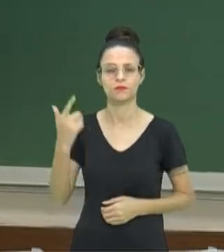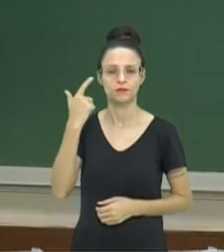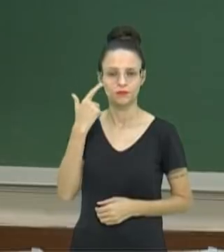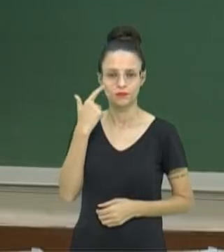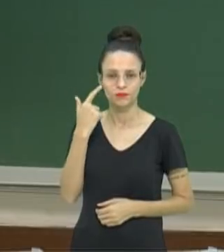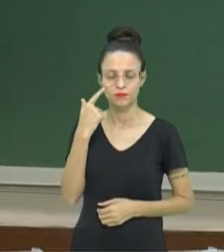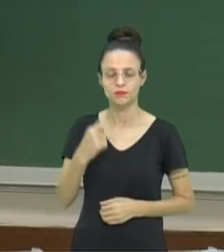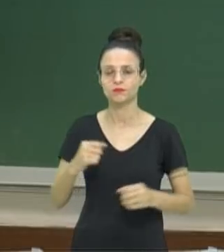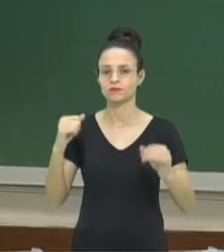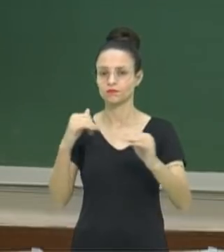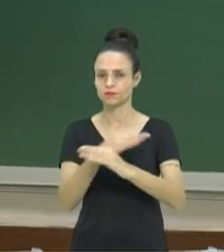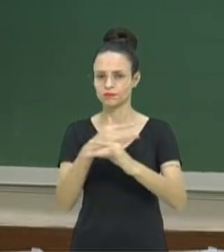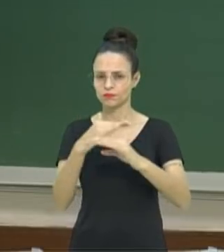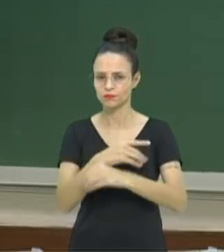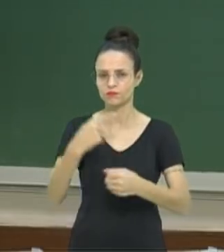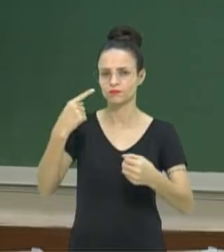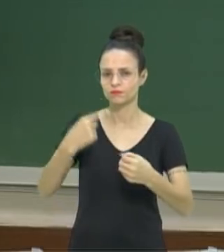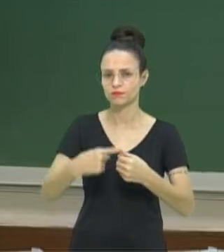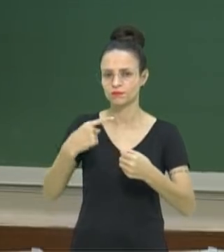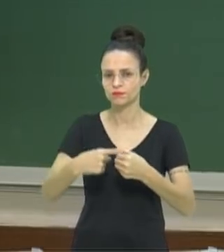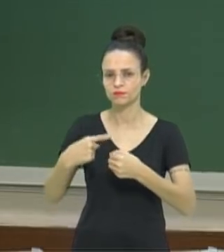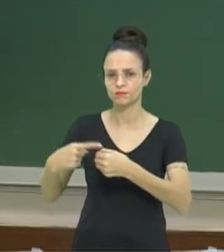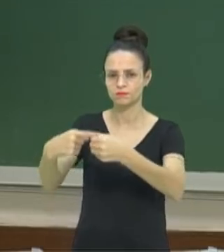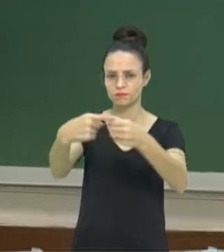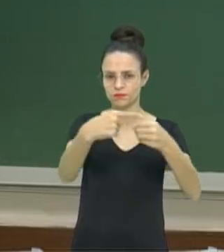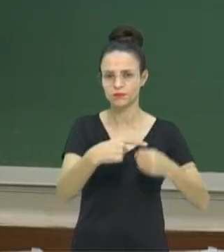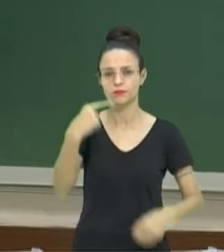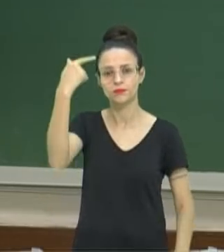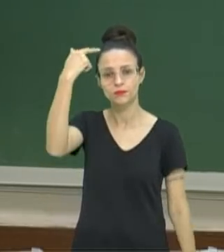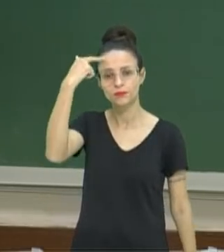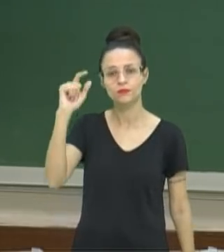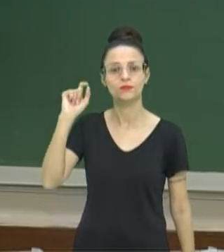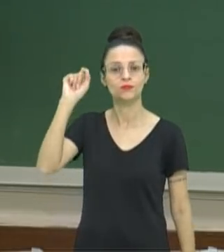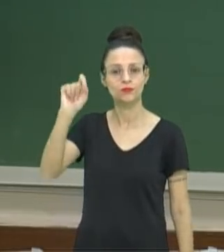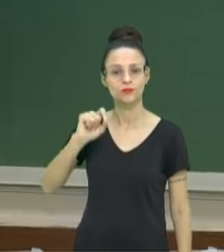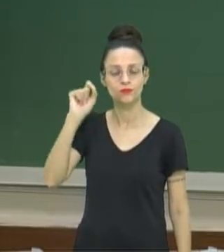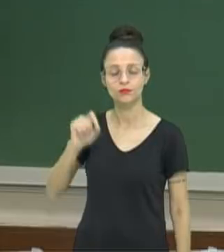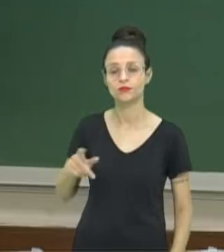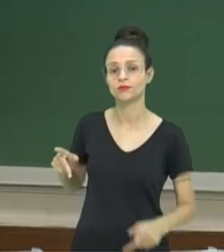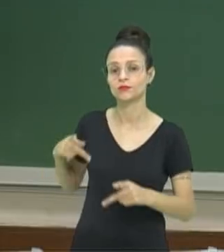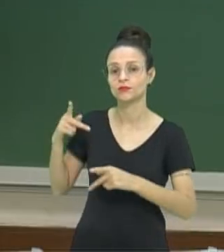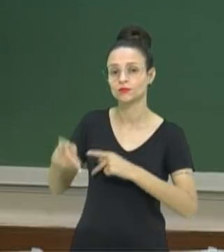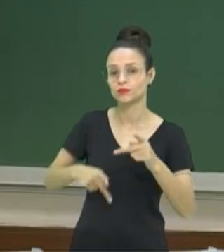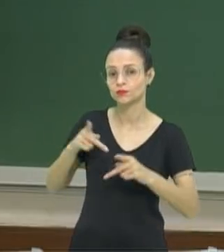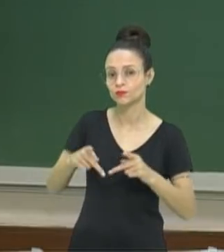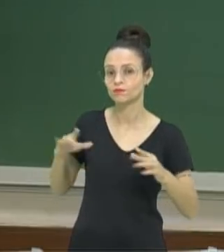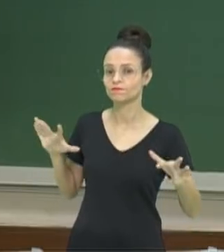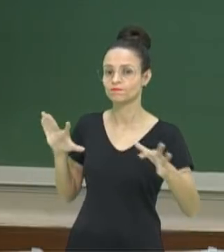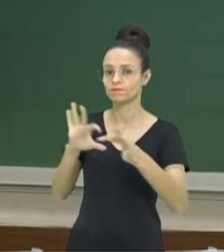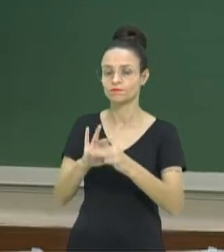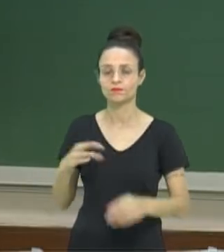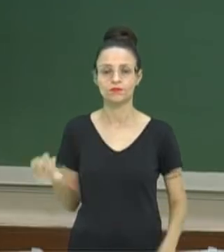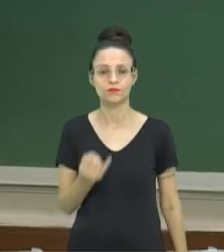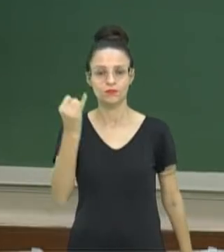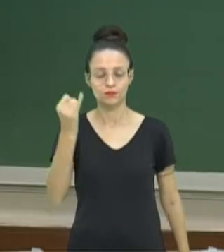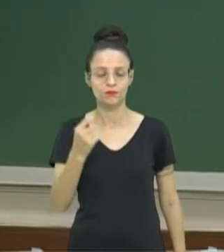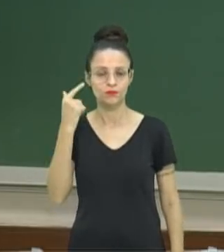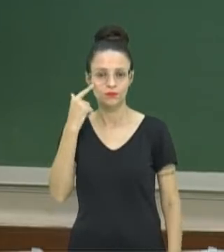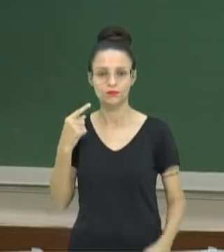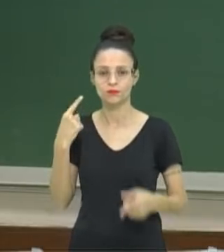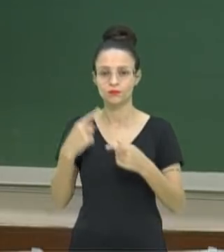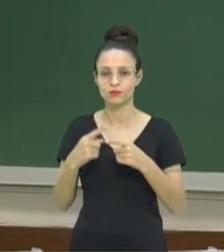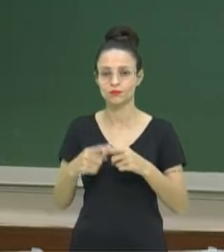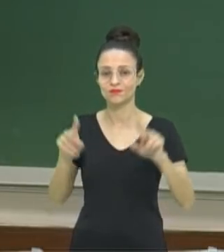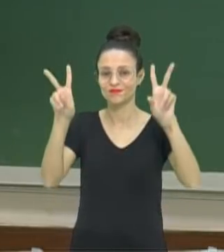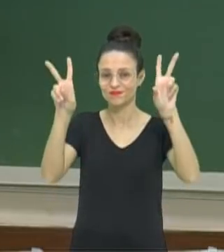em urbanização, tem que pensar na questão populacional. É importantíssimo, porque o